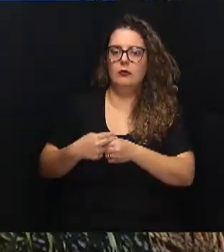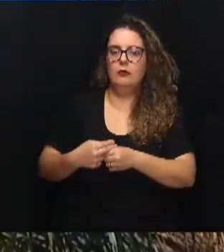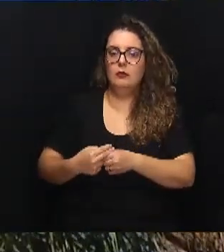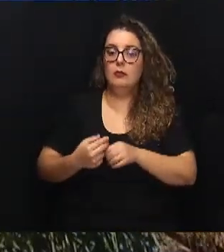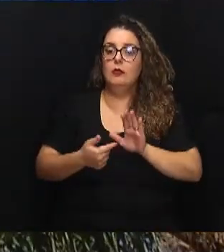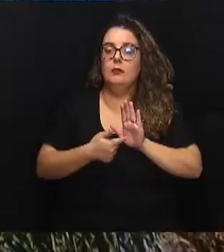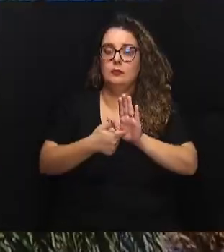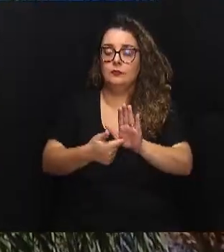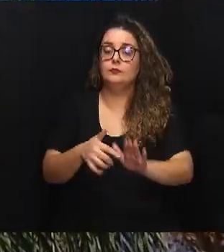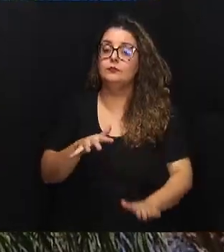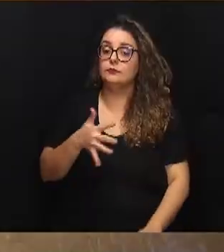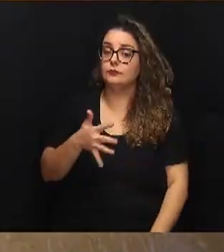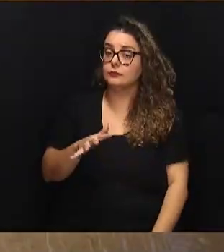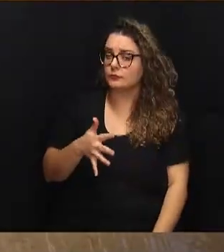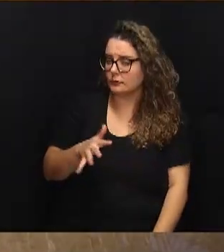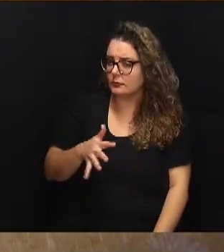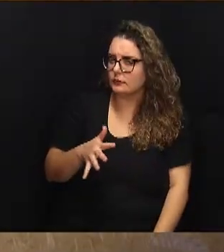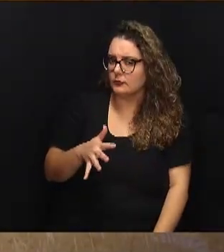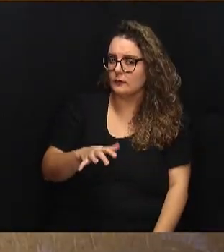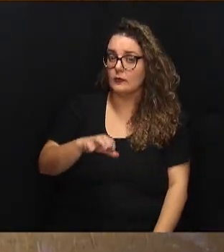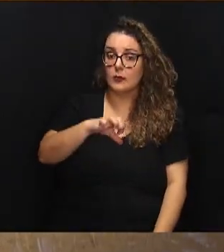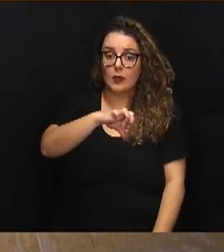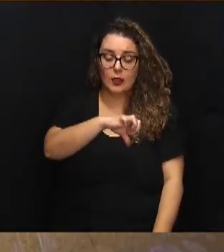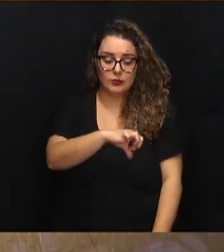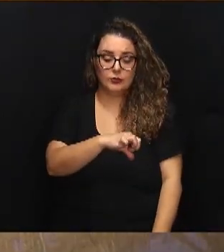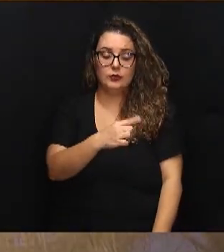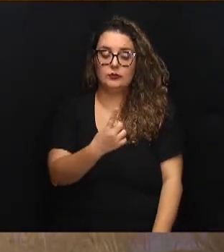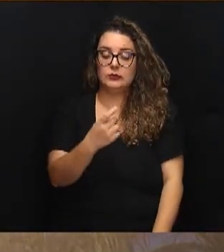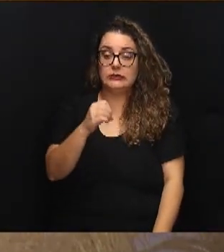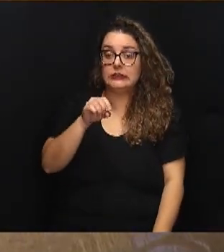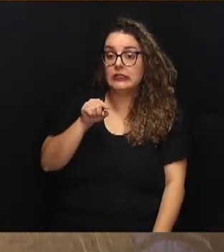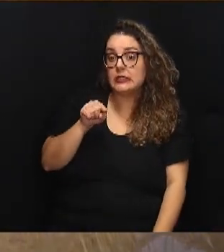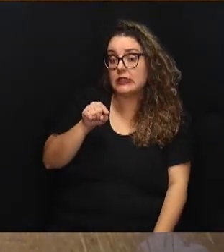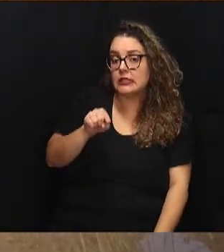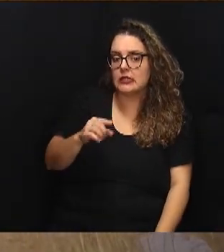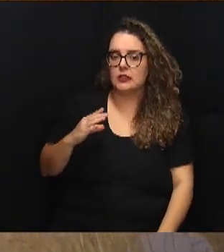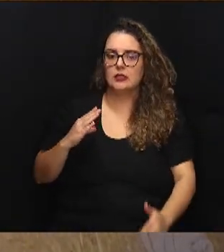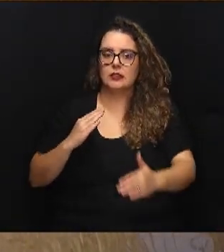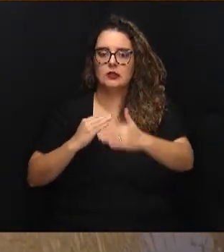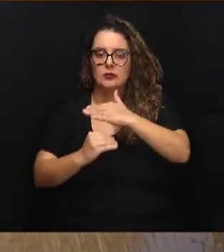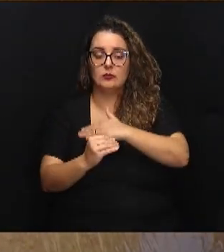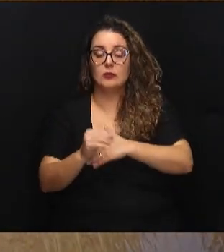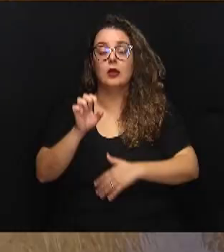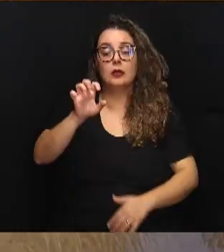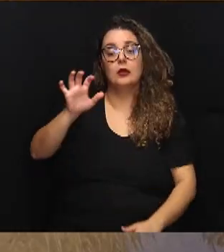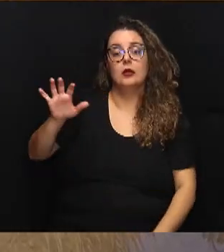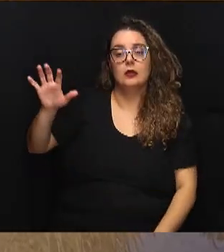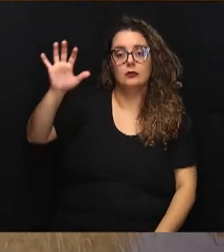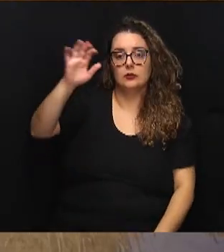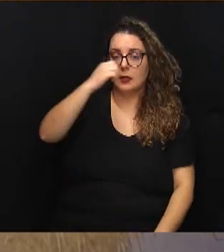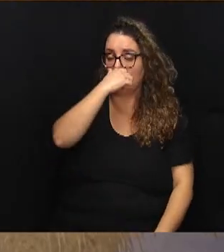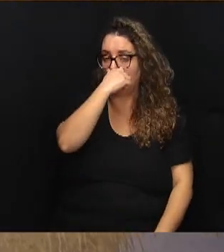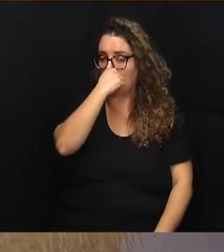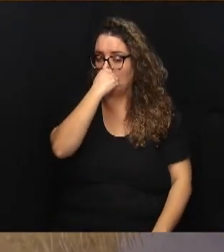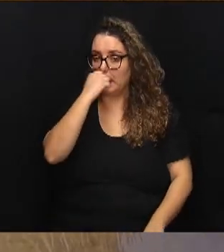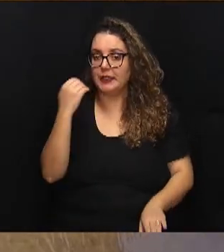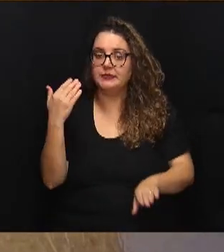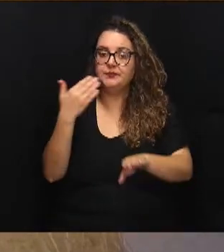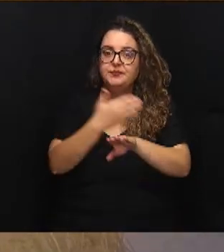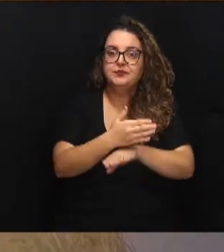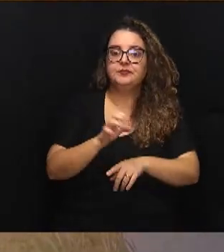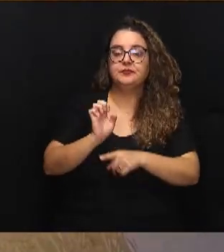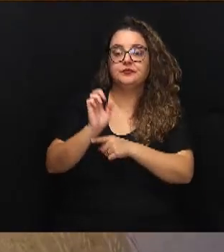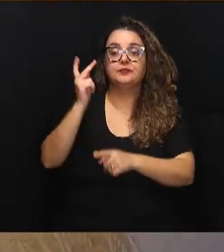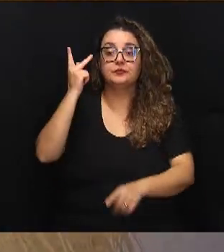que aproximadamente 910.000 imigrantes europeus entraram no estado de